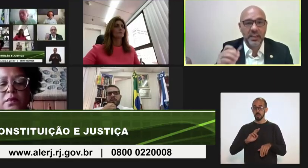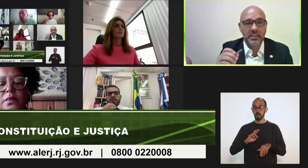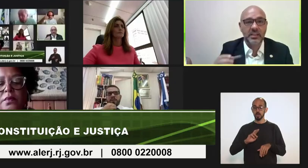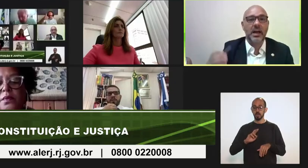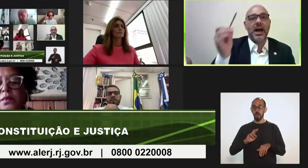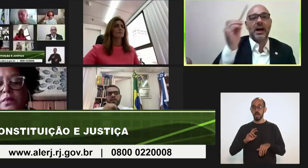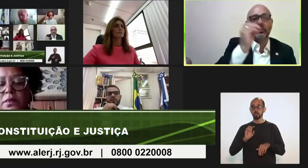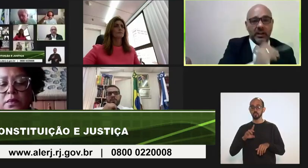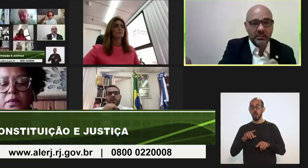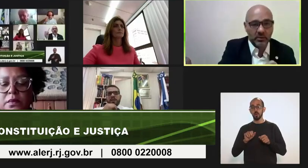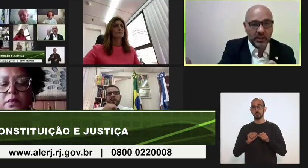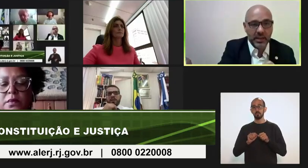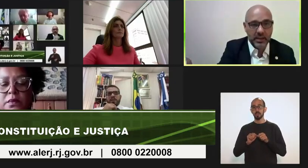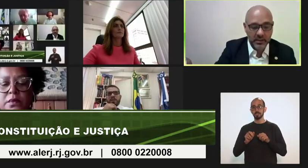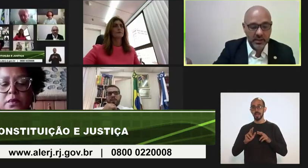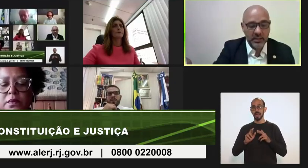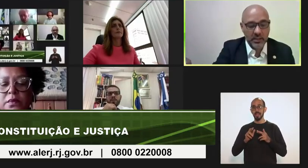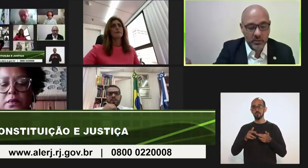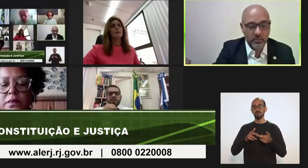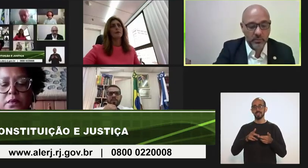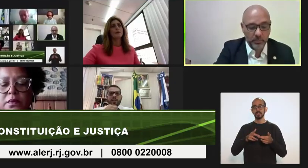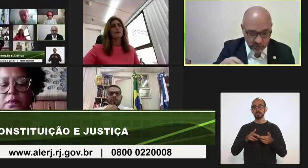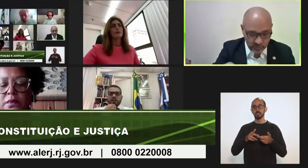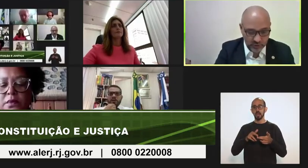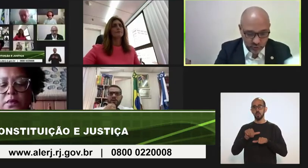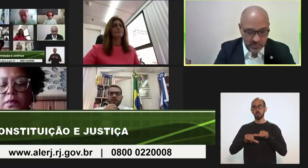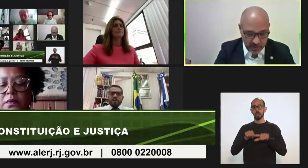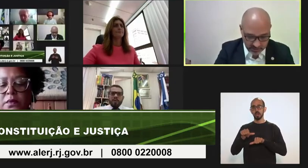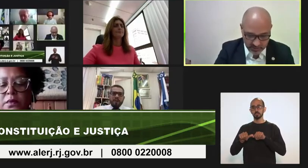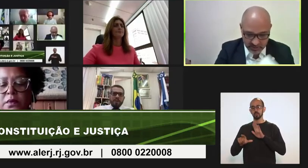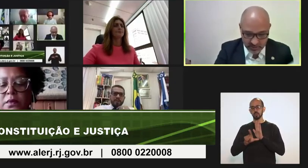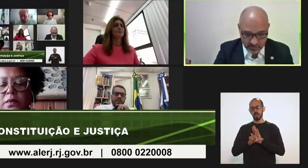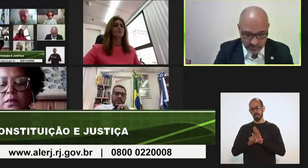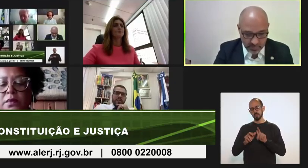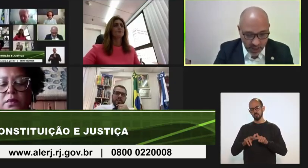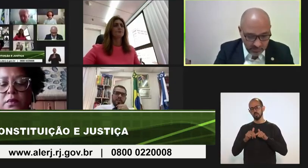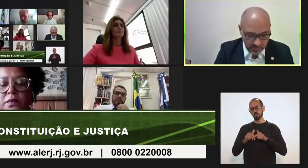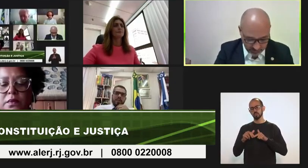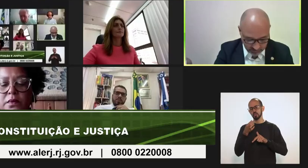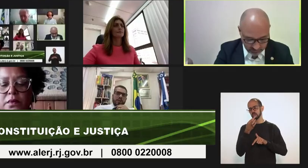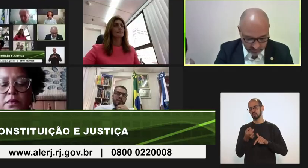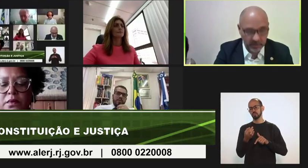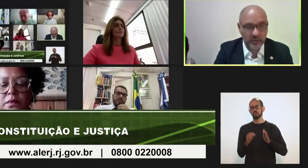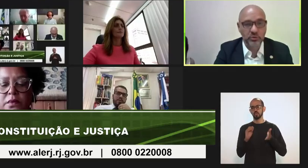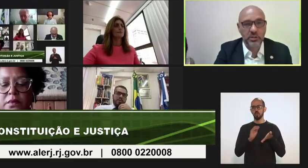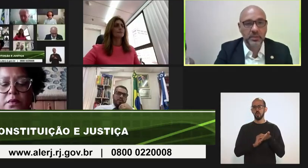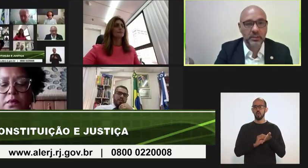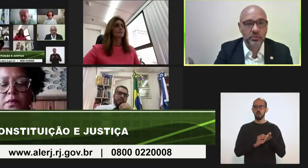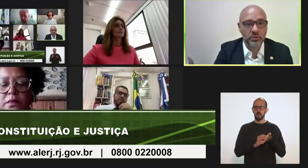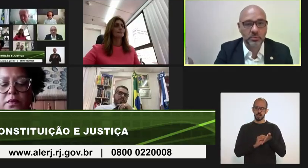2929. Perfeito. Por isso, eu queria discutir rapidamente. Pode ser?